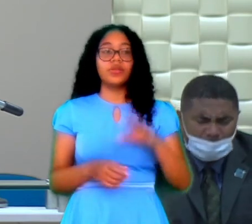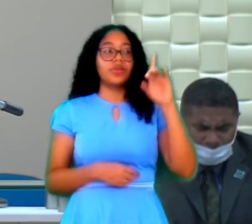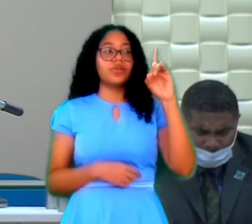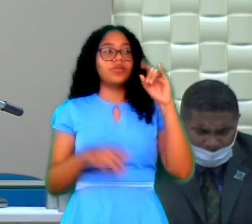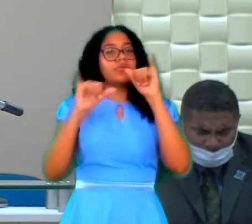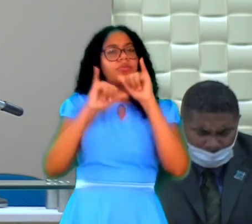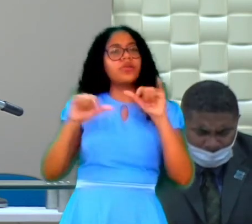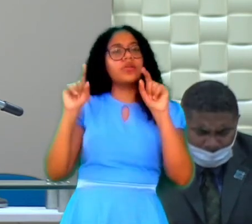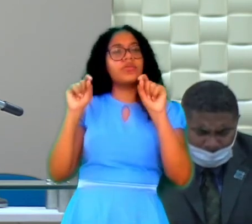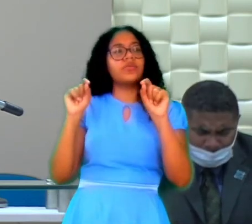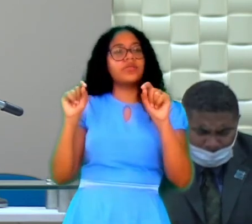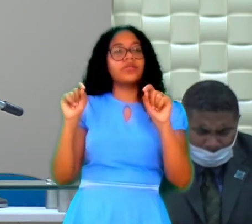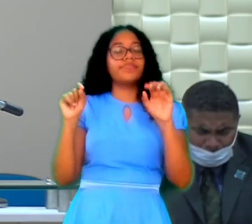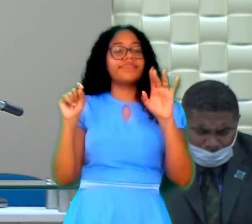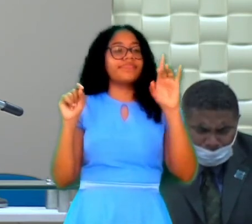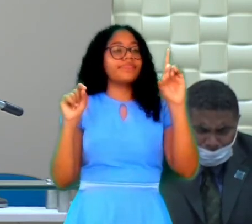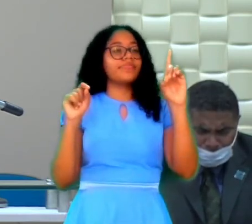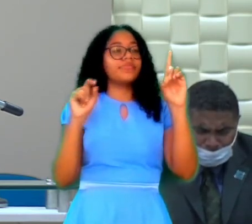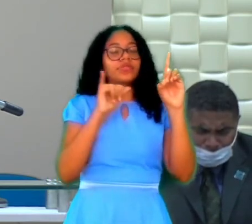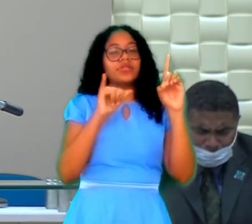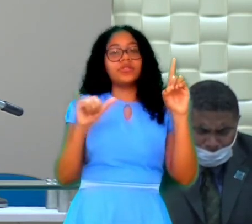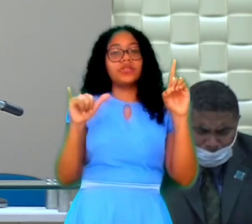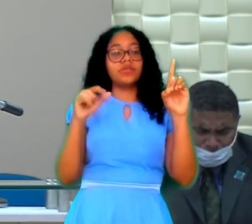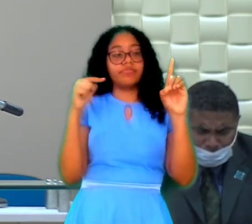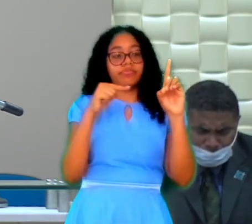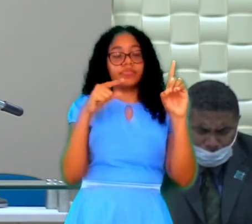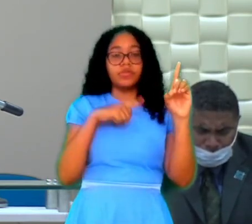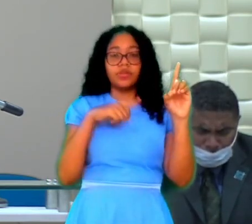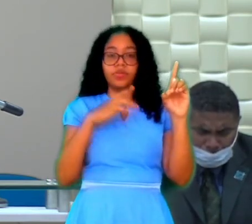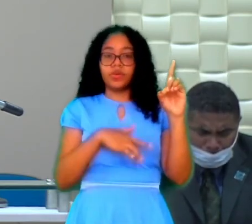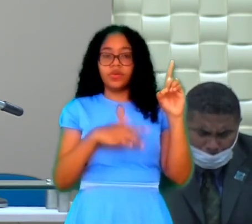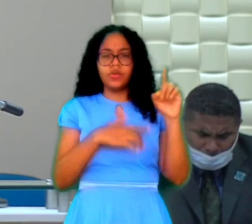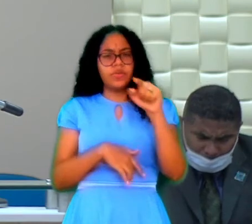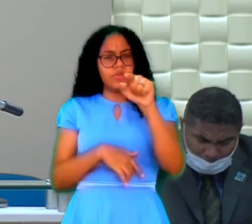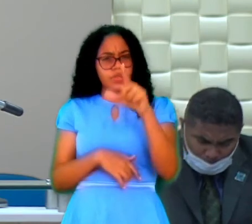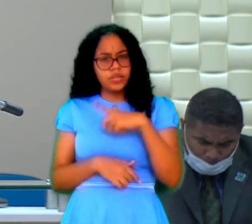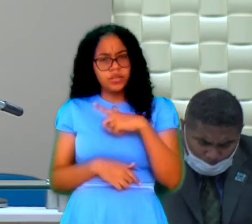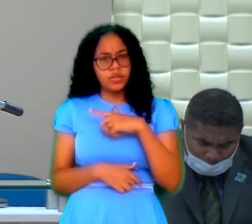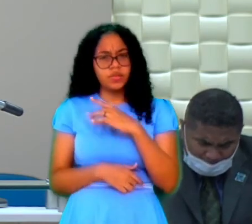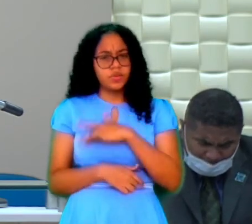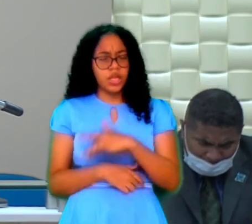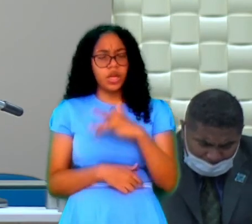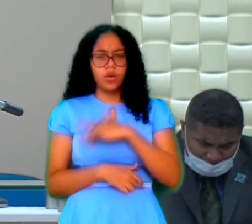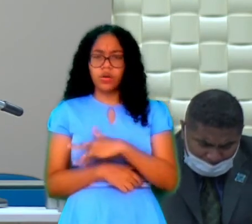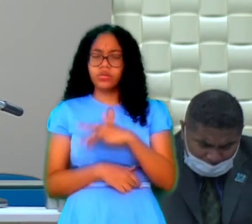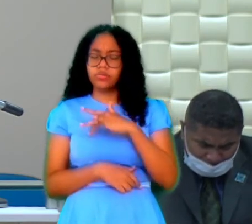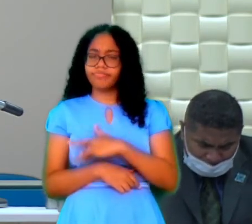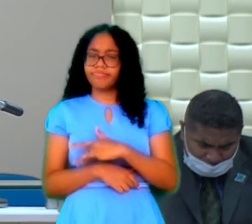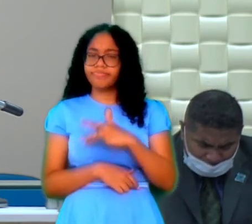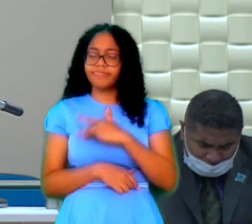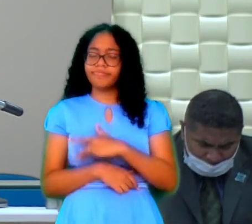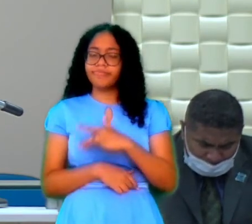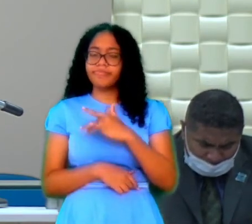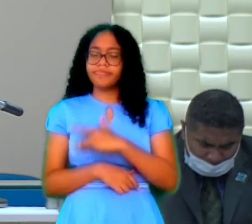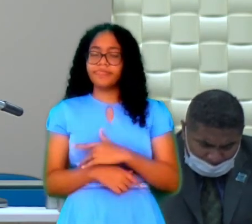proclama a eles que se arrependam, senão dentro de 40 dias eu mato todo mundo